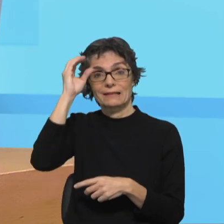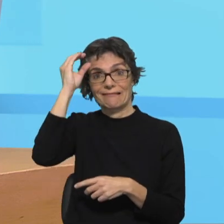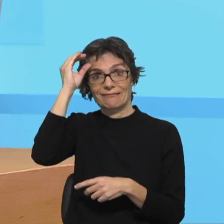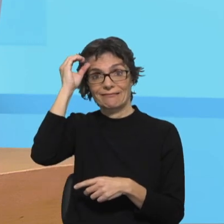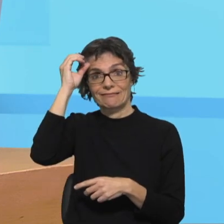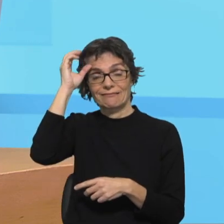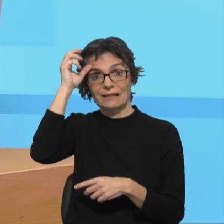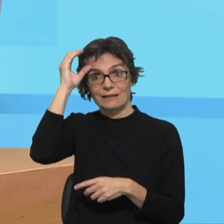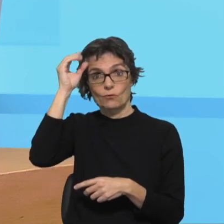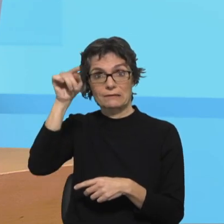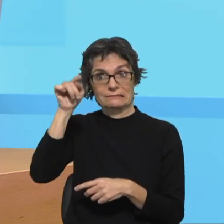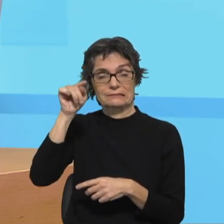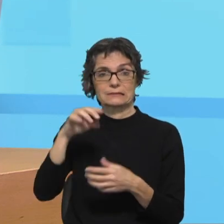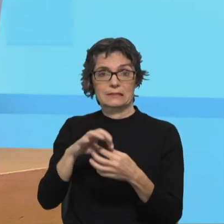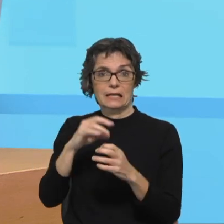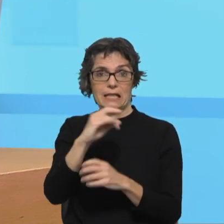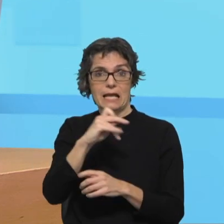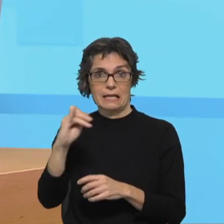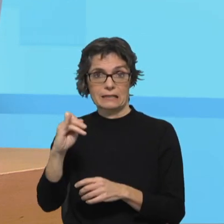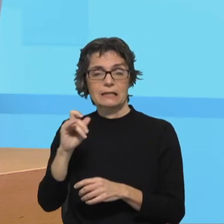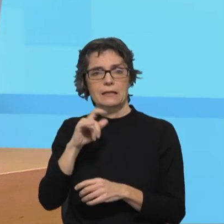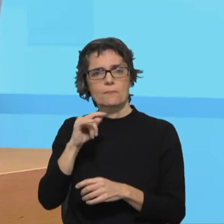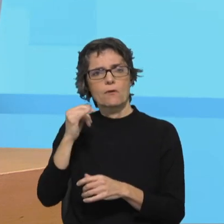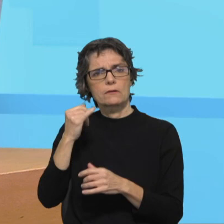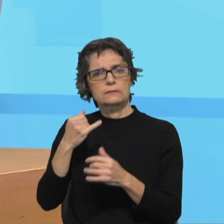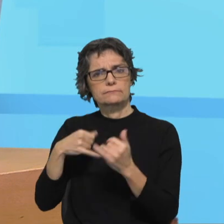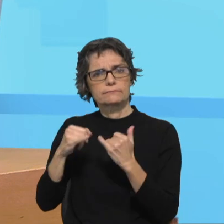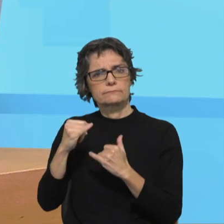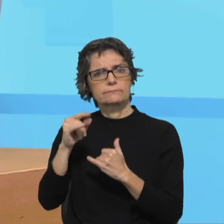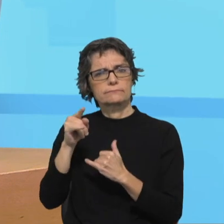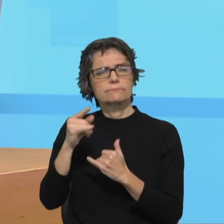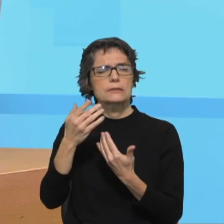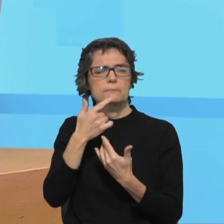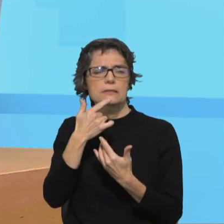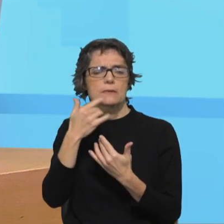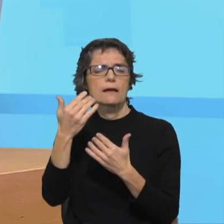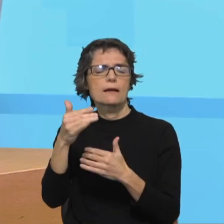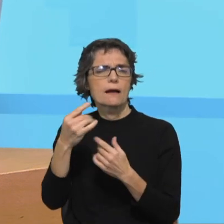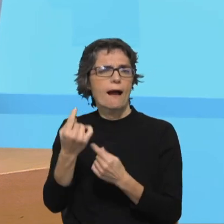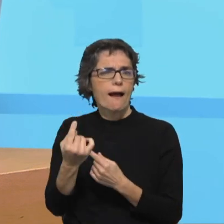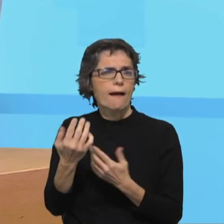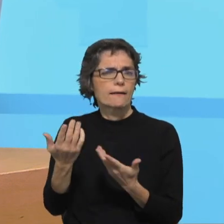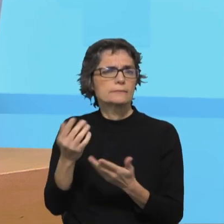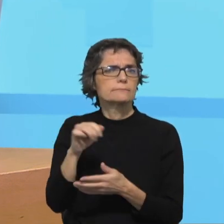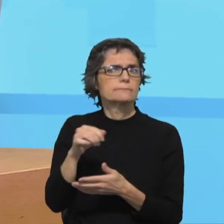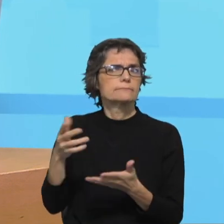importantes que podem ser substituídas, até que ponto temos também de ver, não é?